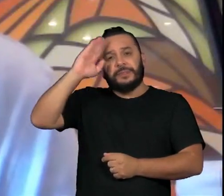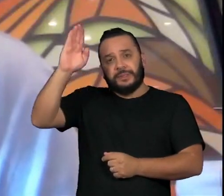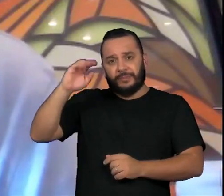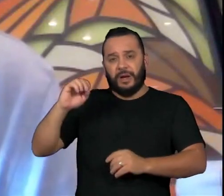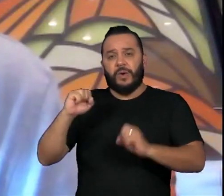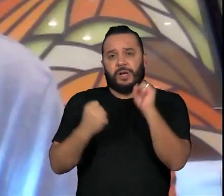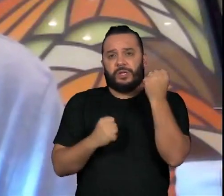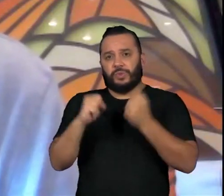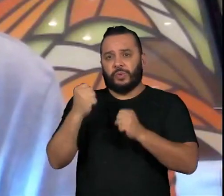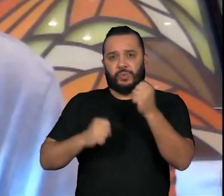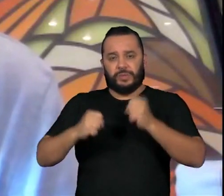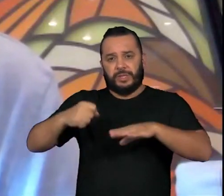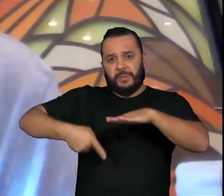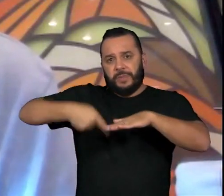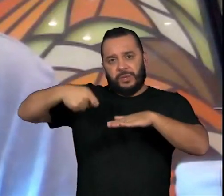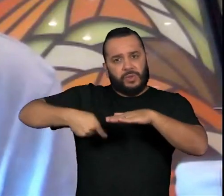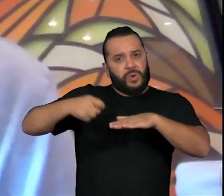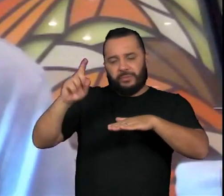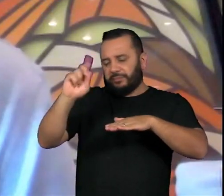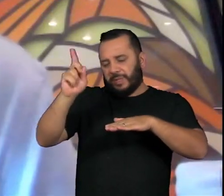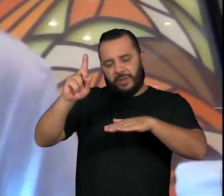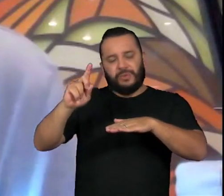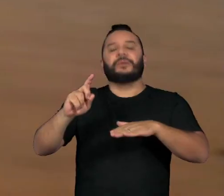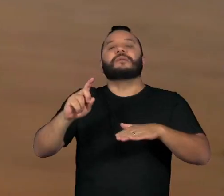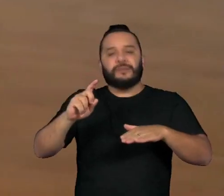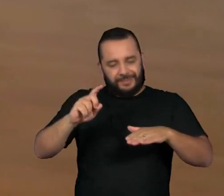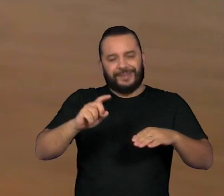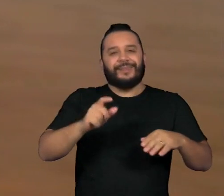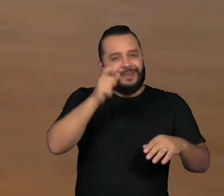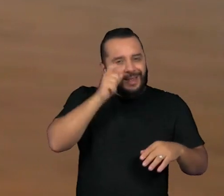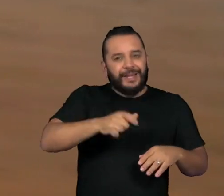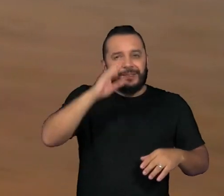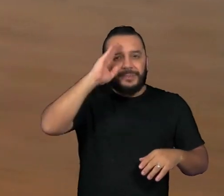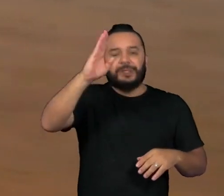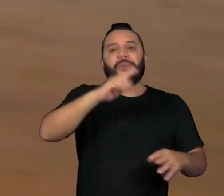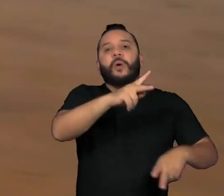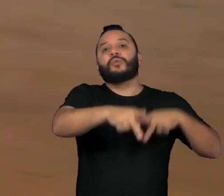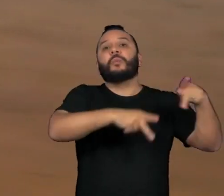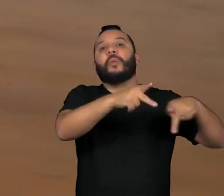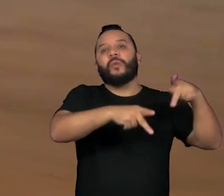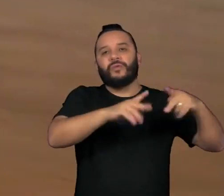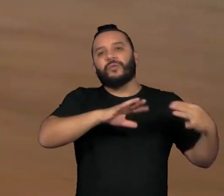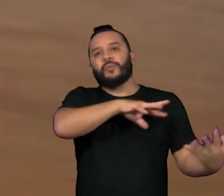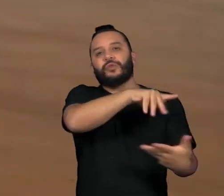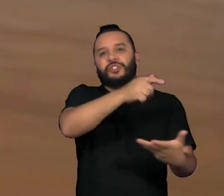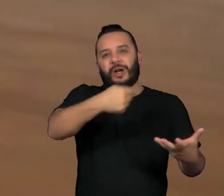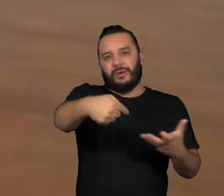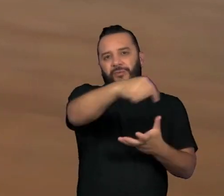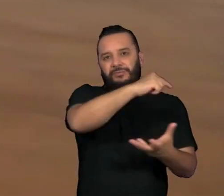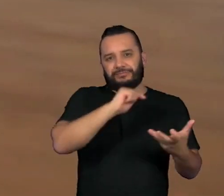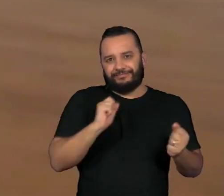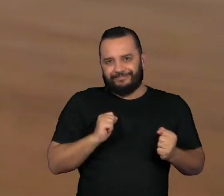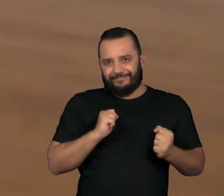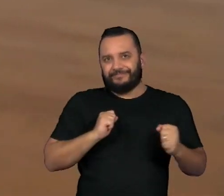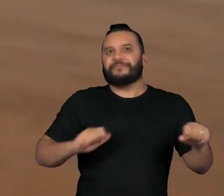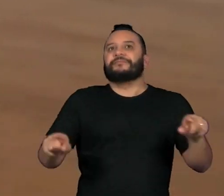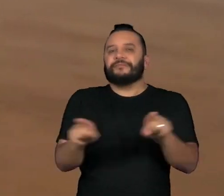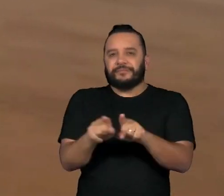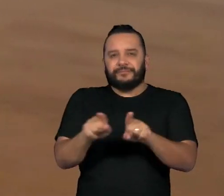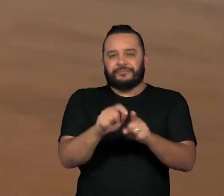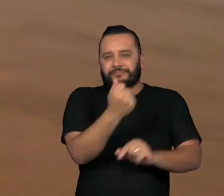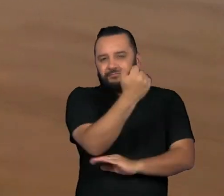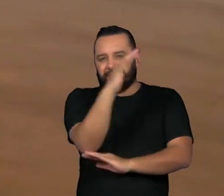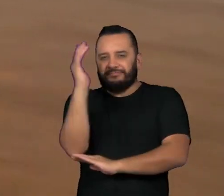da população mundial como um todo. A segunda coisa que nós temos que fazer é zerar o desmatamento